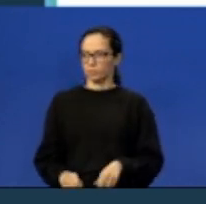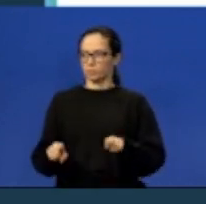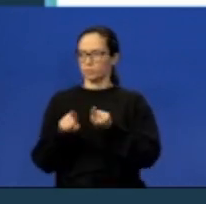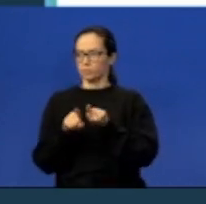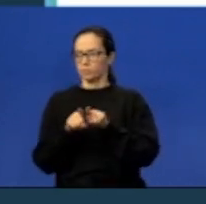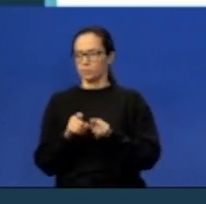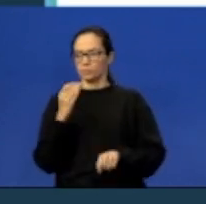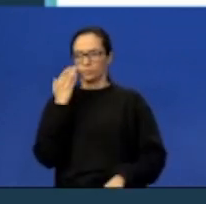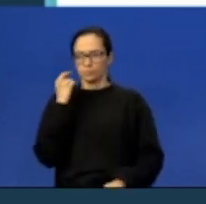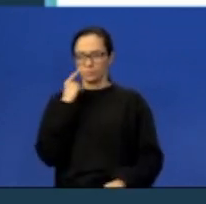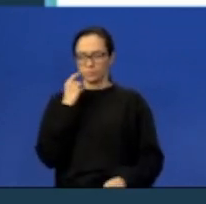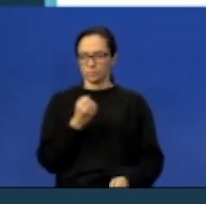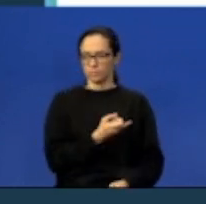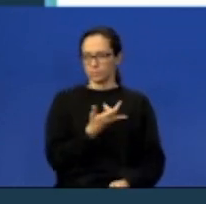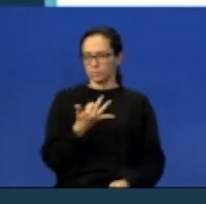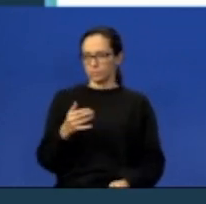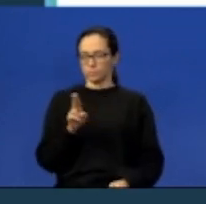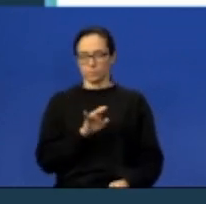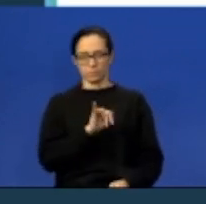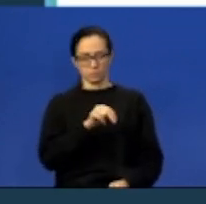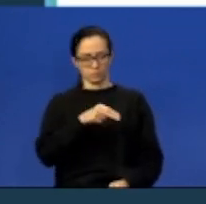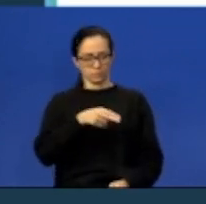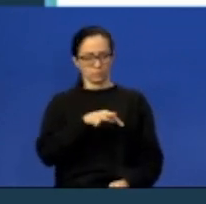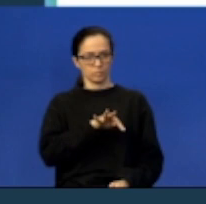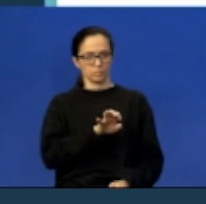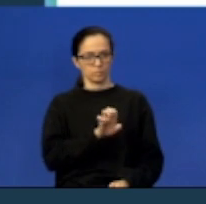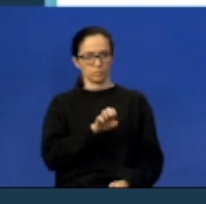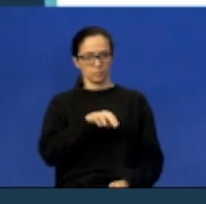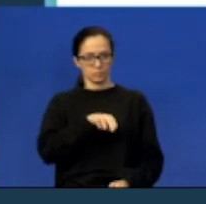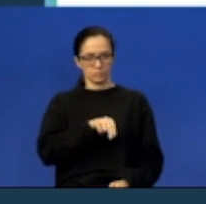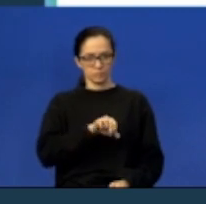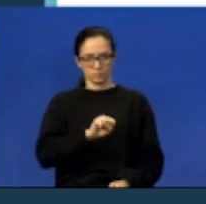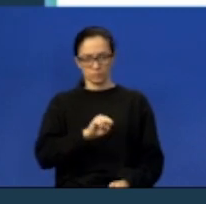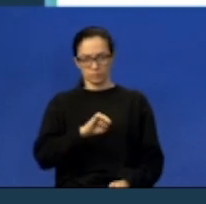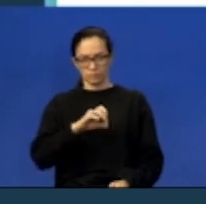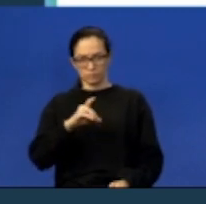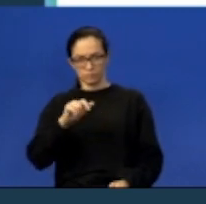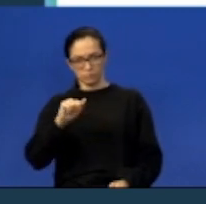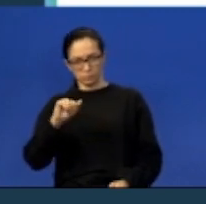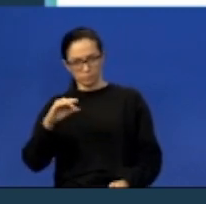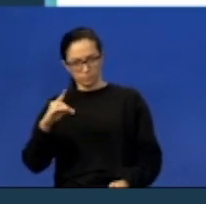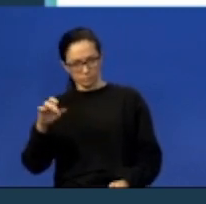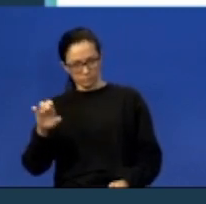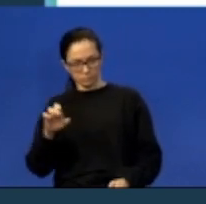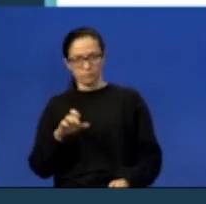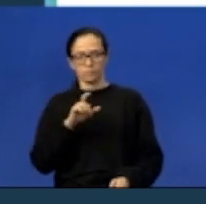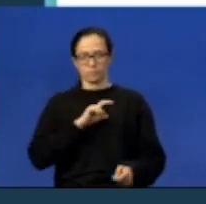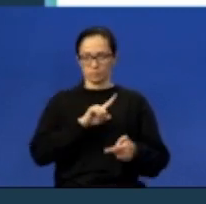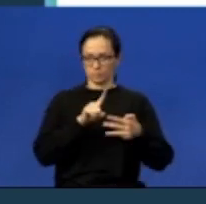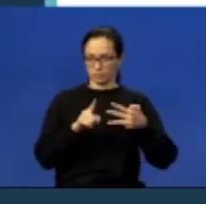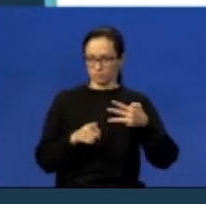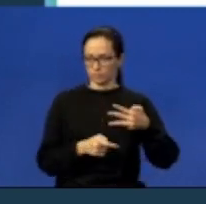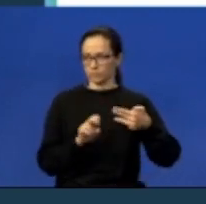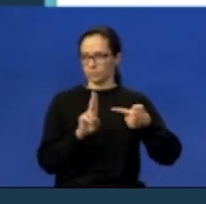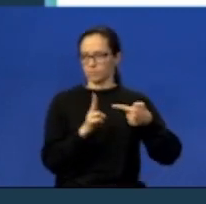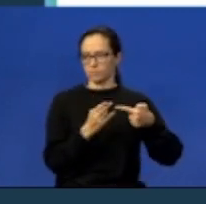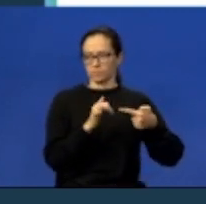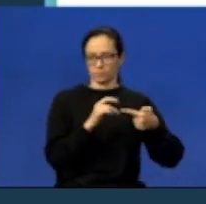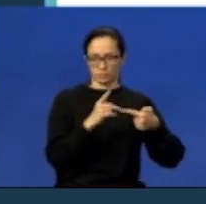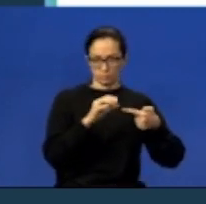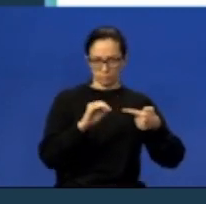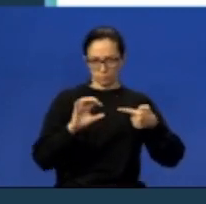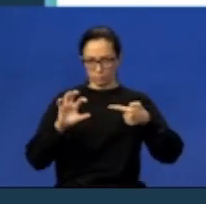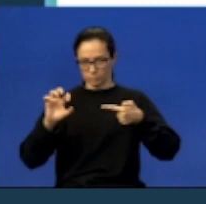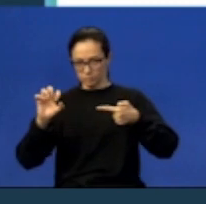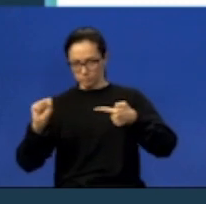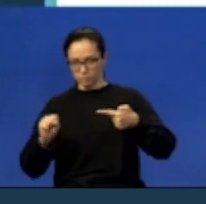empregada é a intensidade, e aí a gente tem 3 tipos. Hipointensidade, que diz respeito à formação de uma imagem escura.